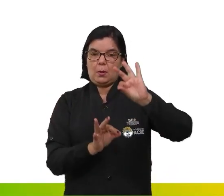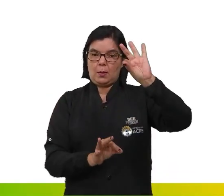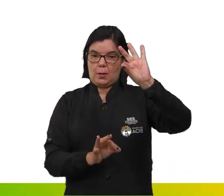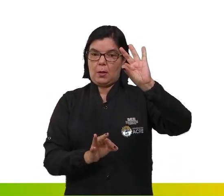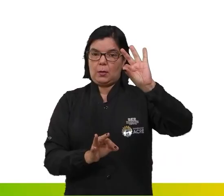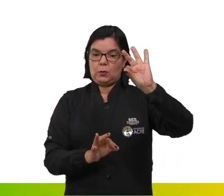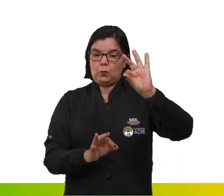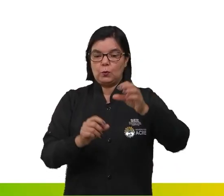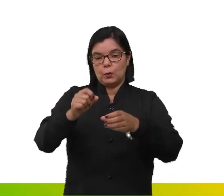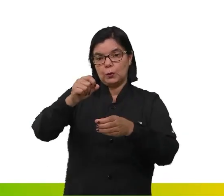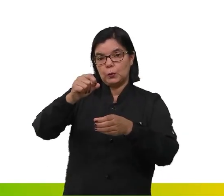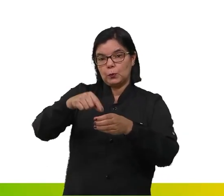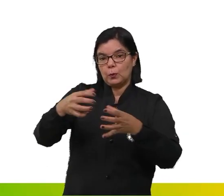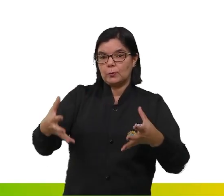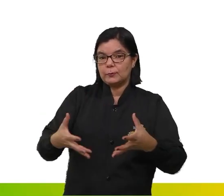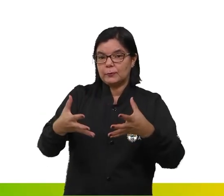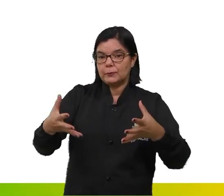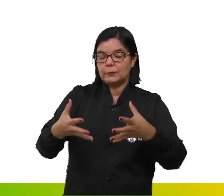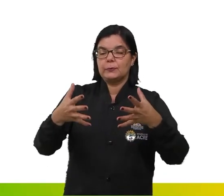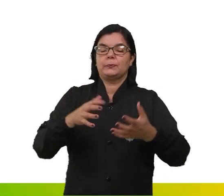horta? Comprimento e largura.